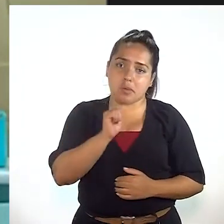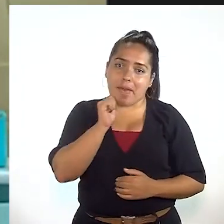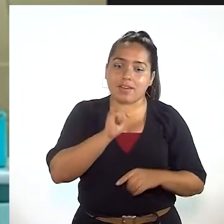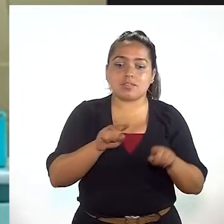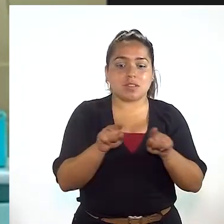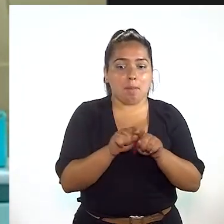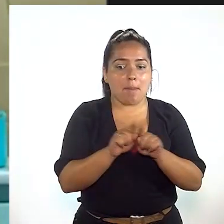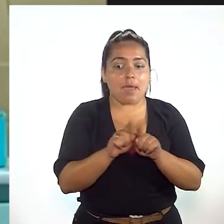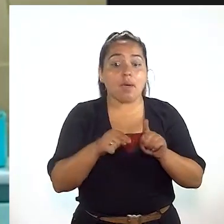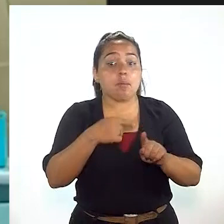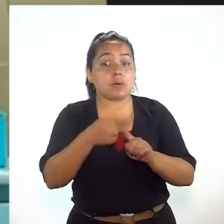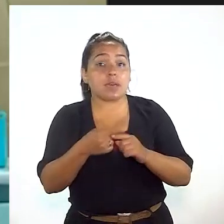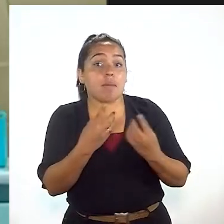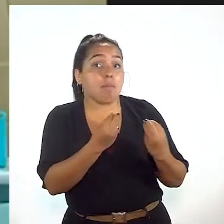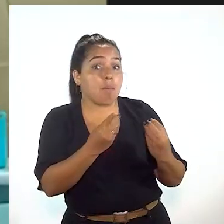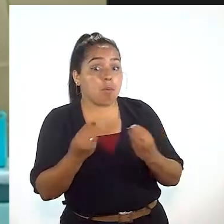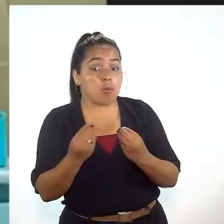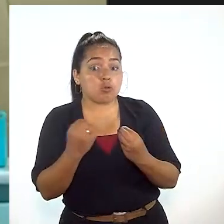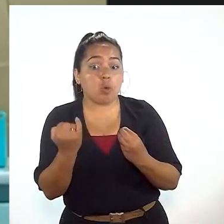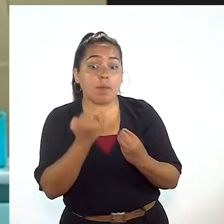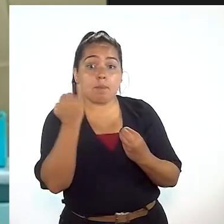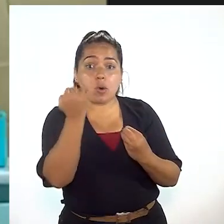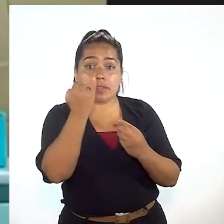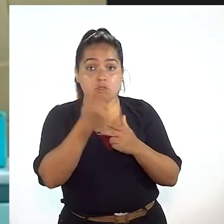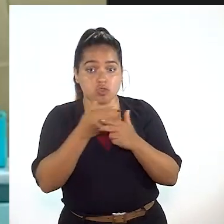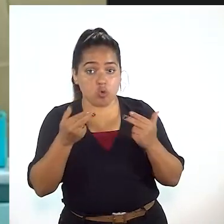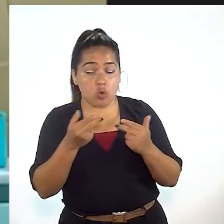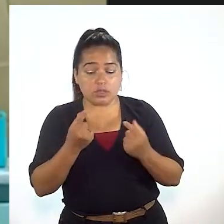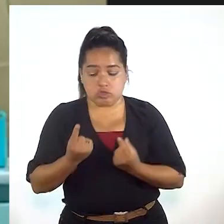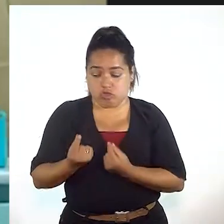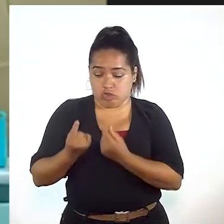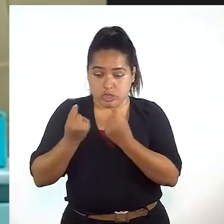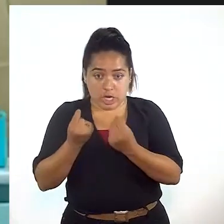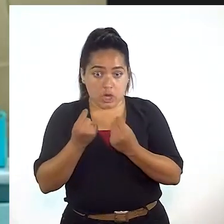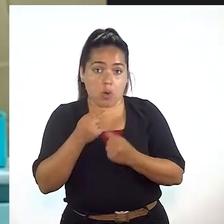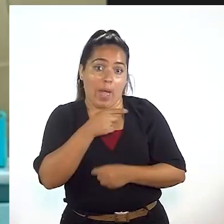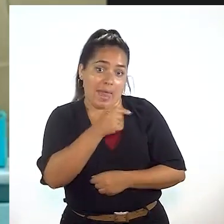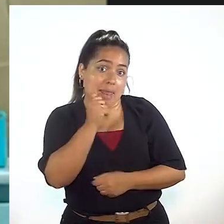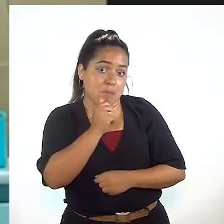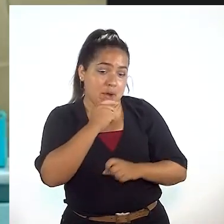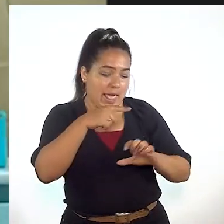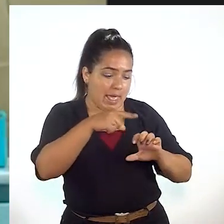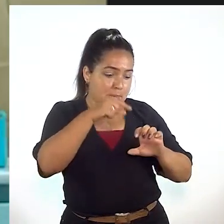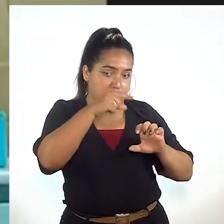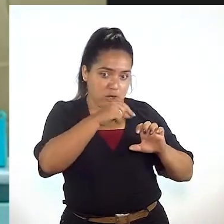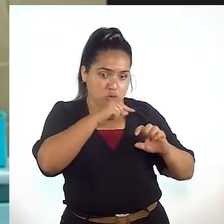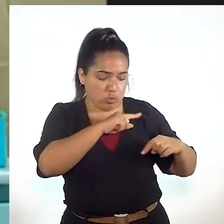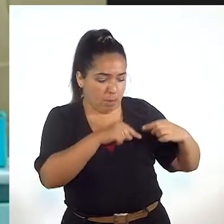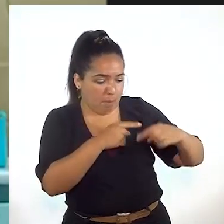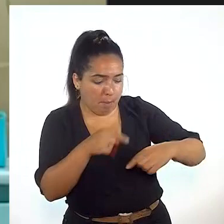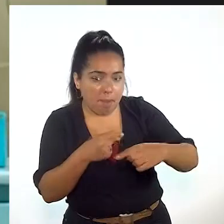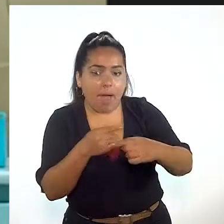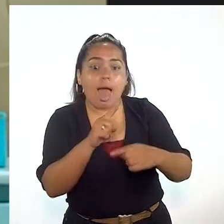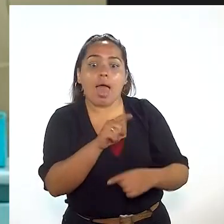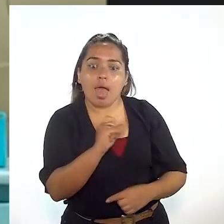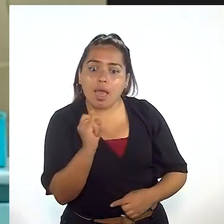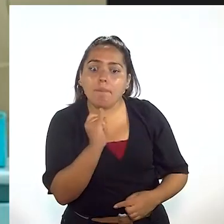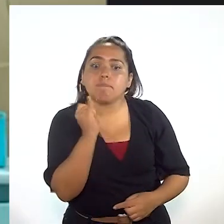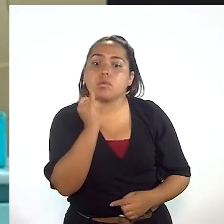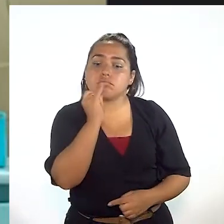também, né? Porque é um fator importante dentro da nossa casa. O salário, o dinheiro que a mulher traz do